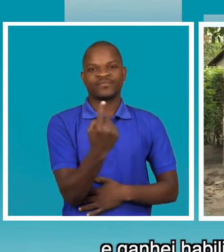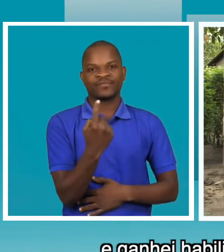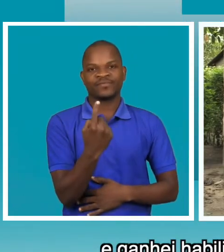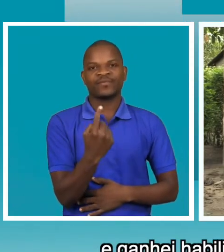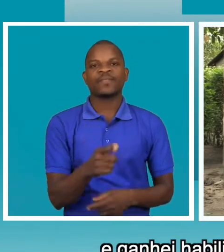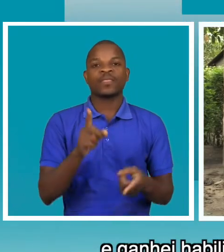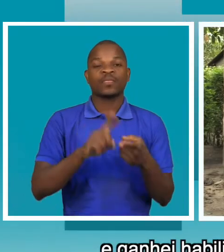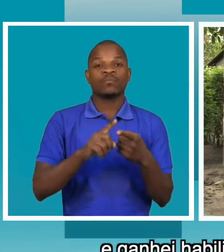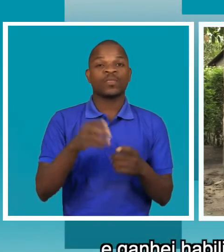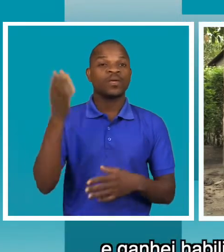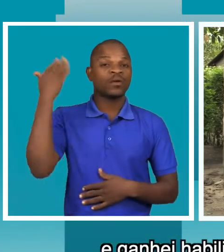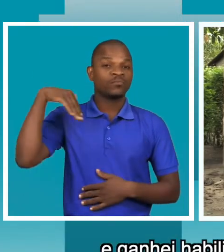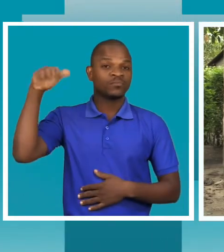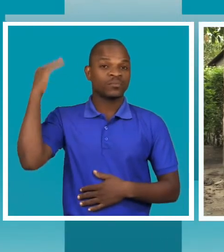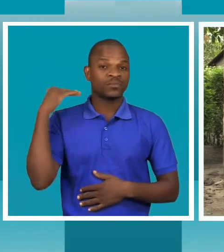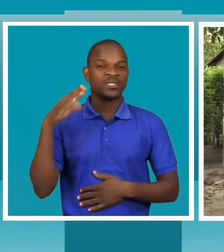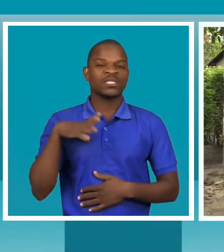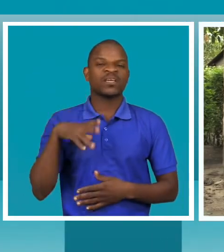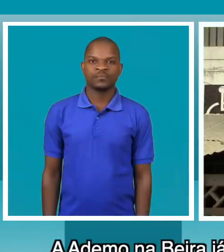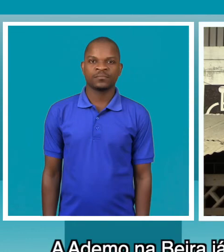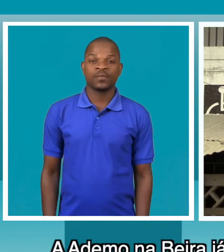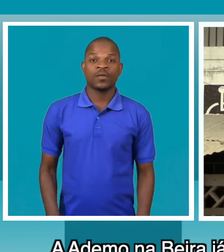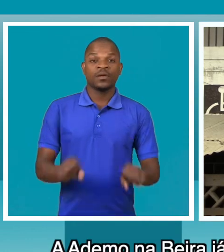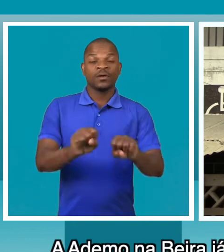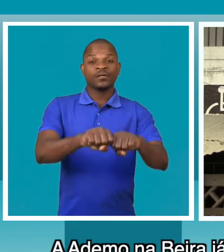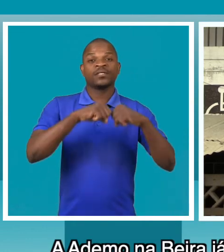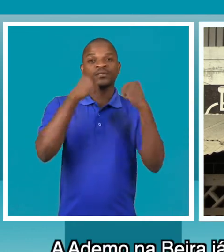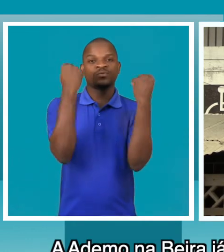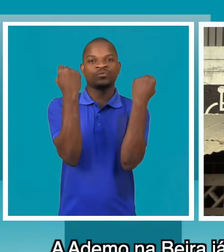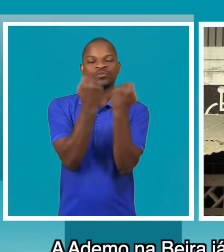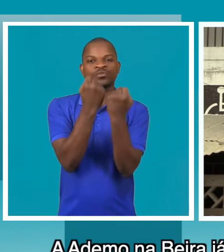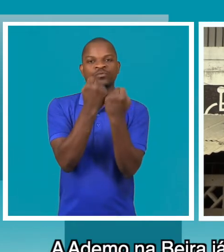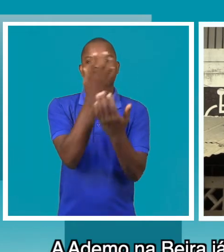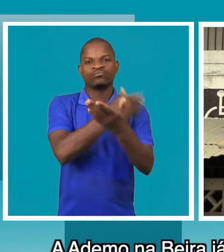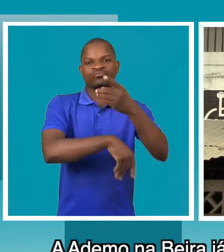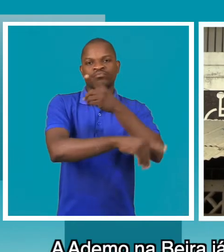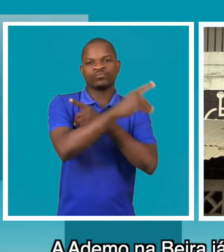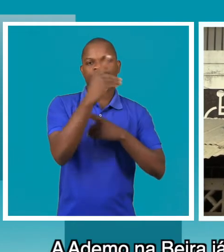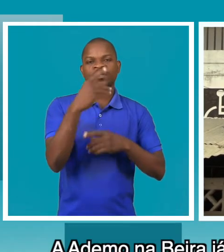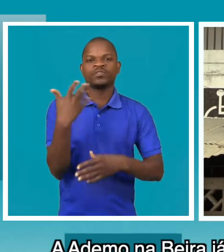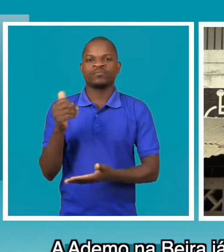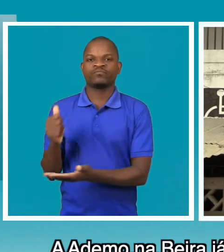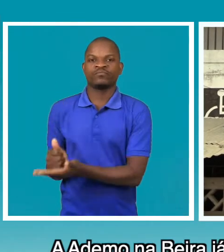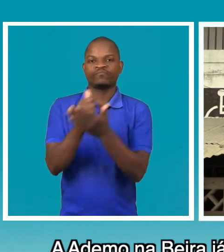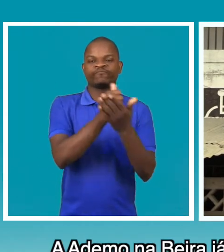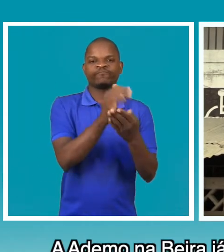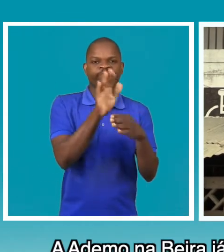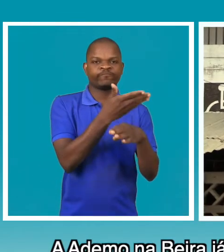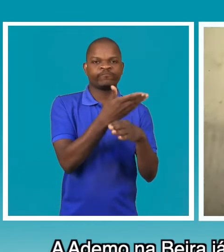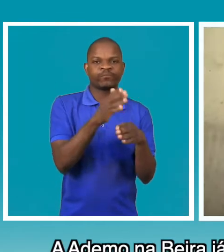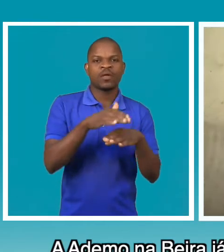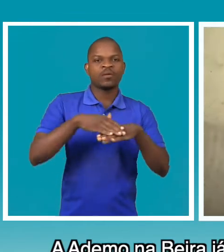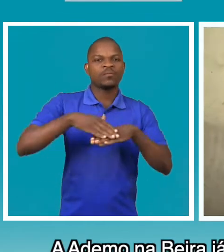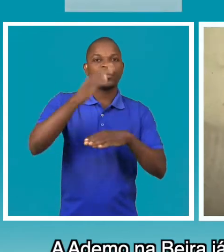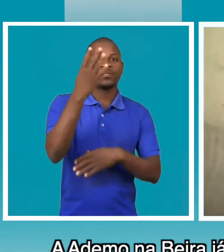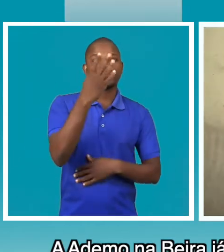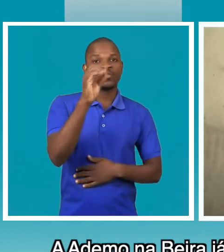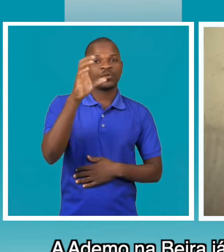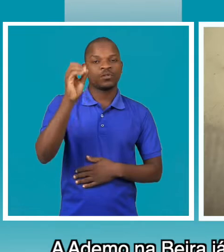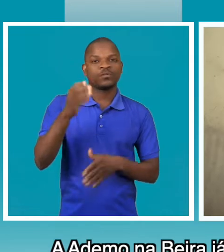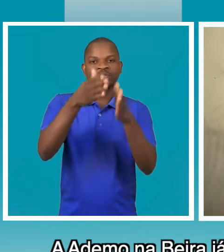muito tempo eu tinha aquela fraqueza de músculos. A demo na beira já ajudou na reabilitação de mais de 400